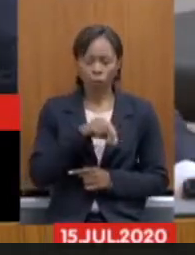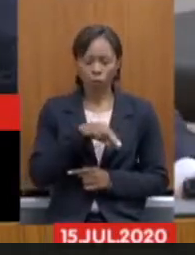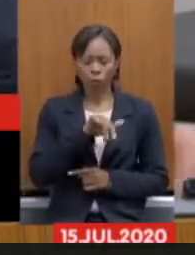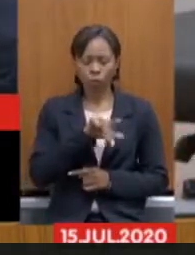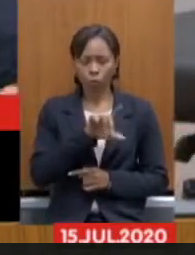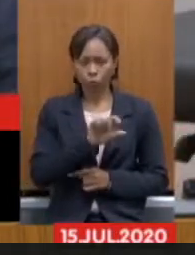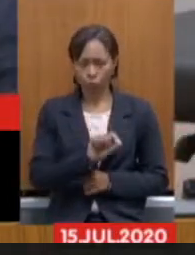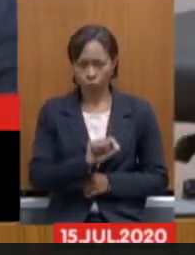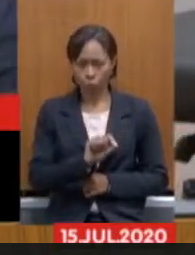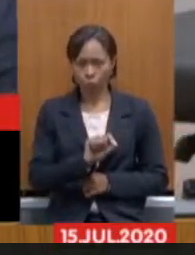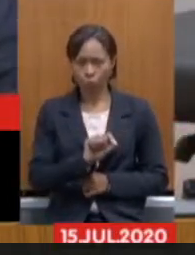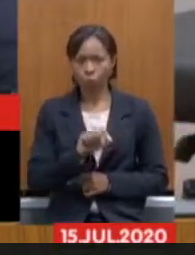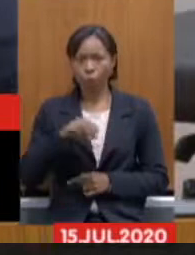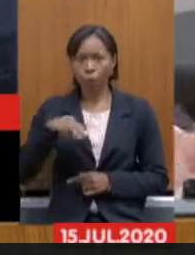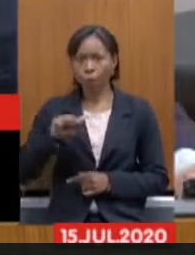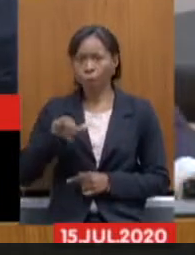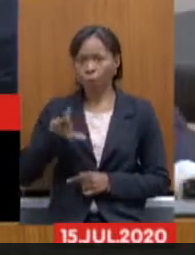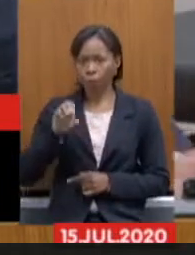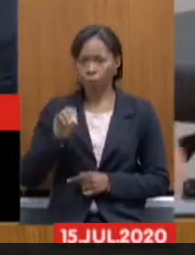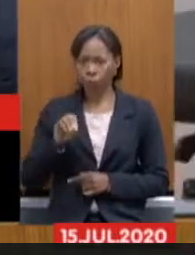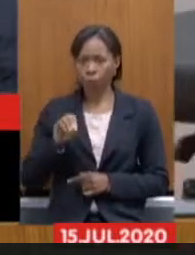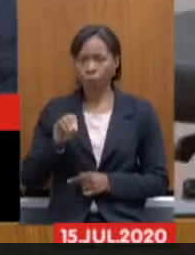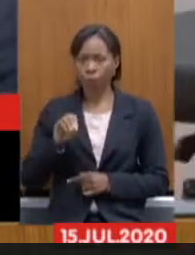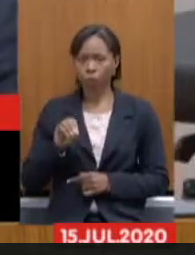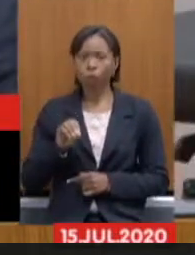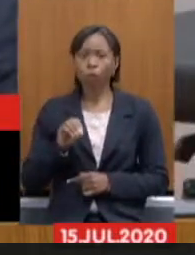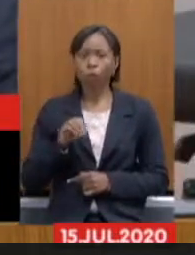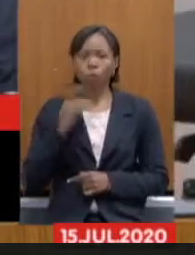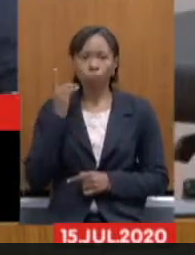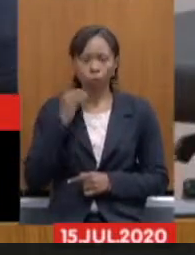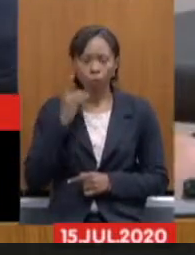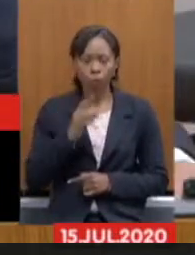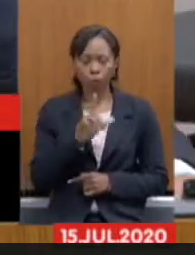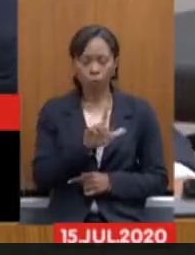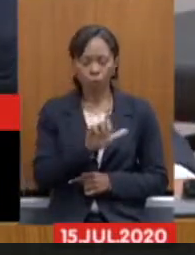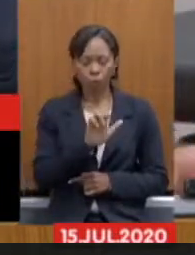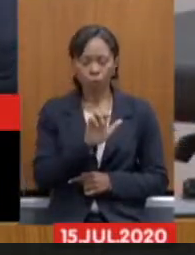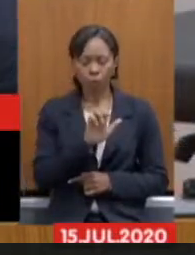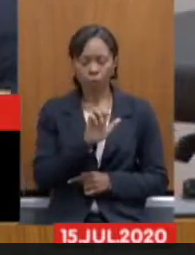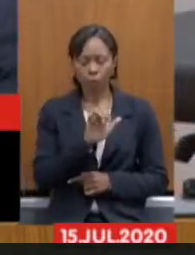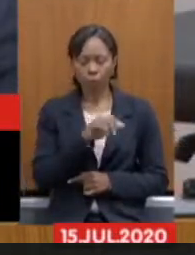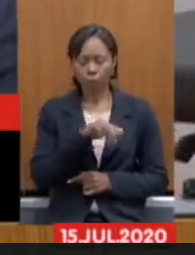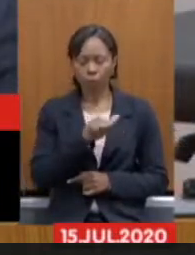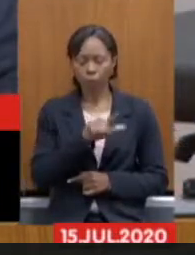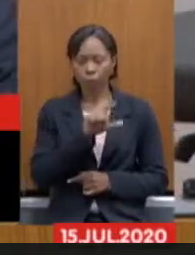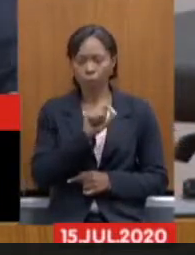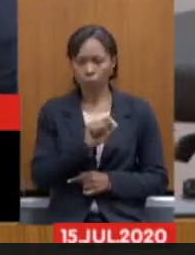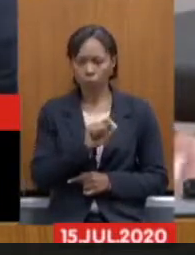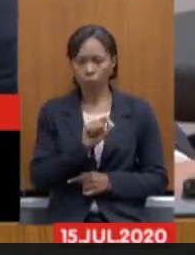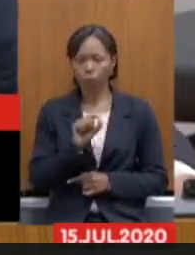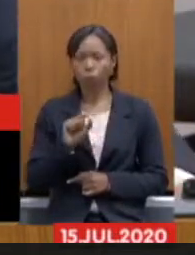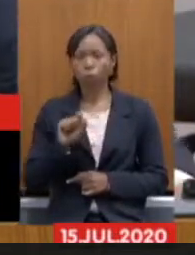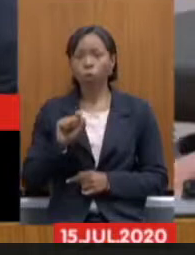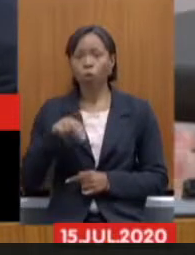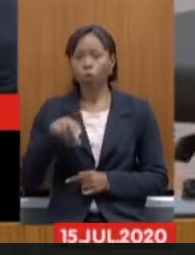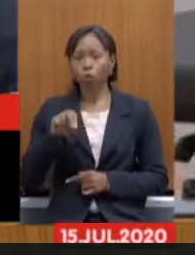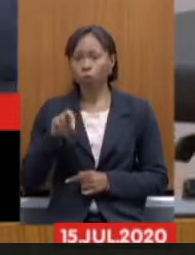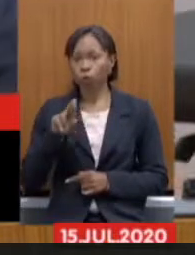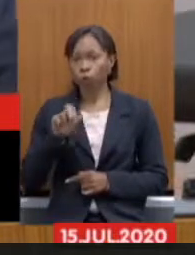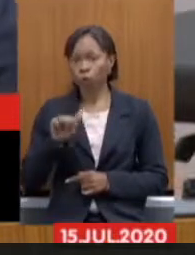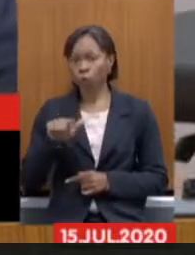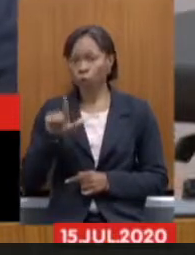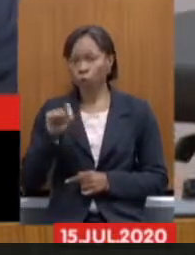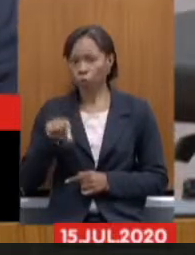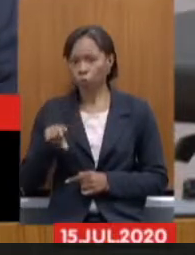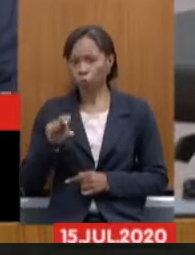bouças o deputado mauro tramonte o deputado neilando pimenta também o deputado noraldino júnior